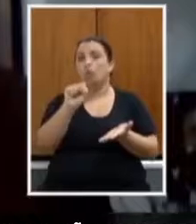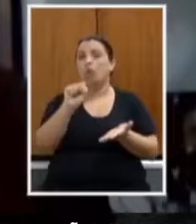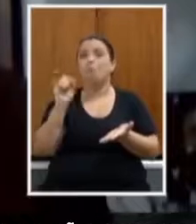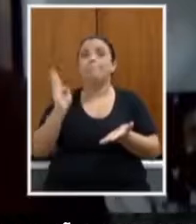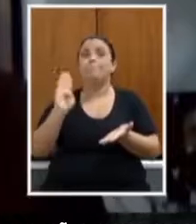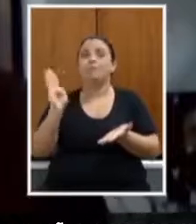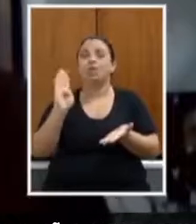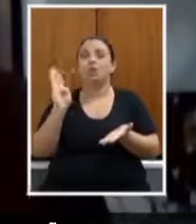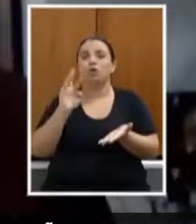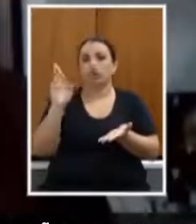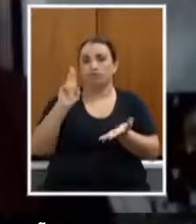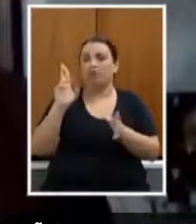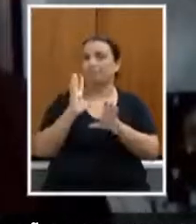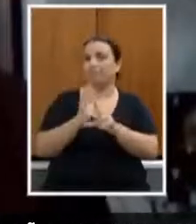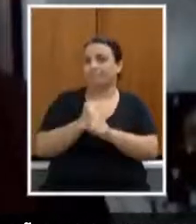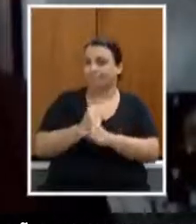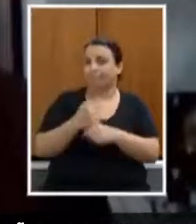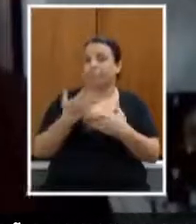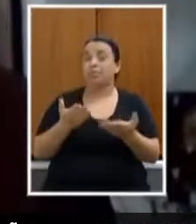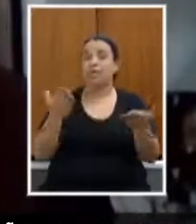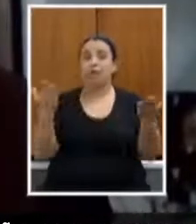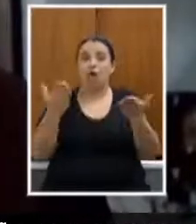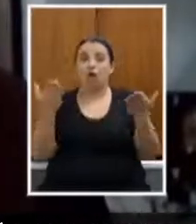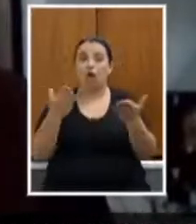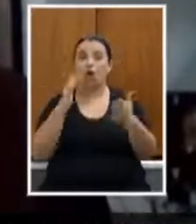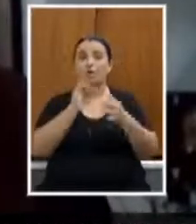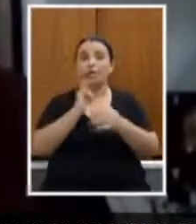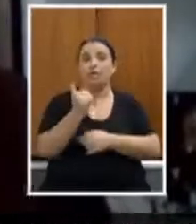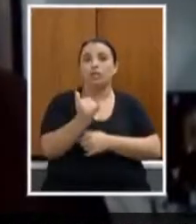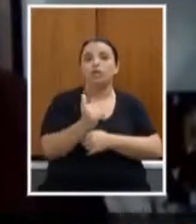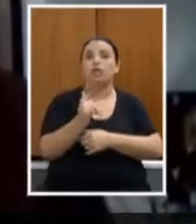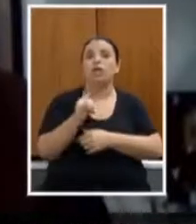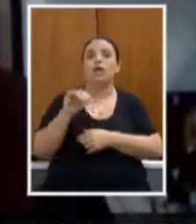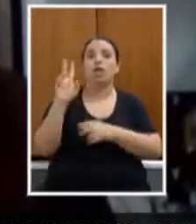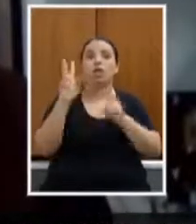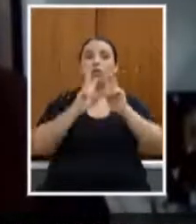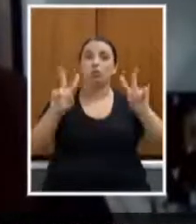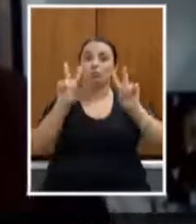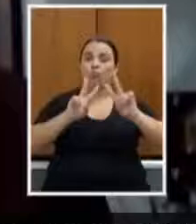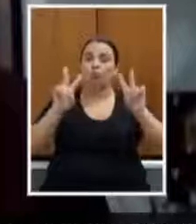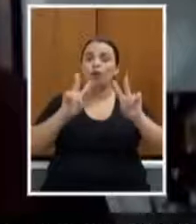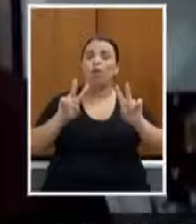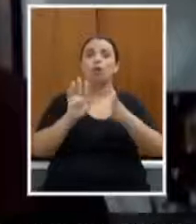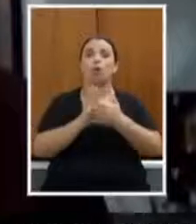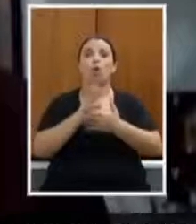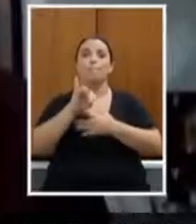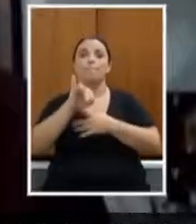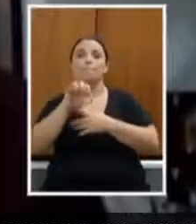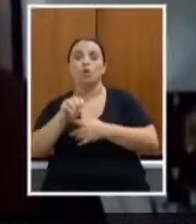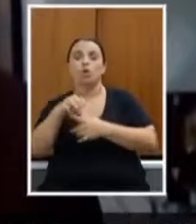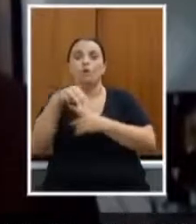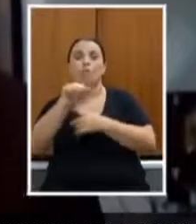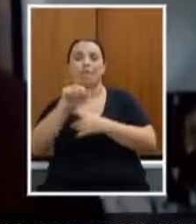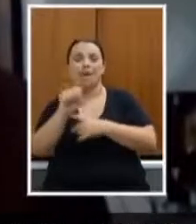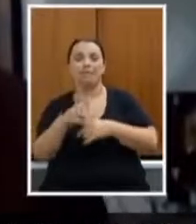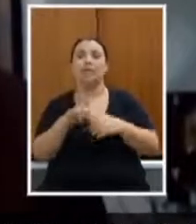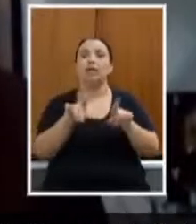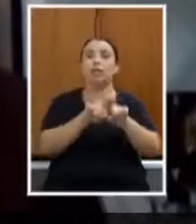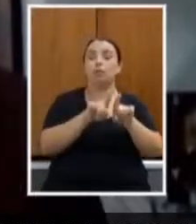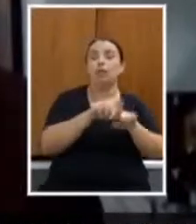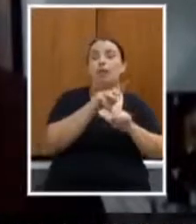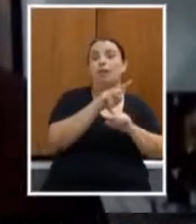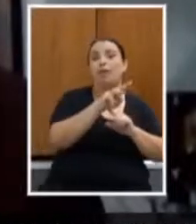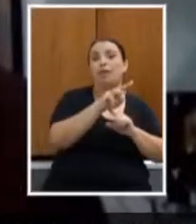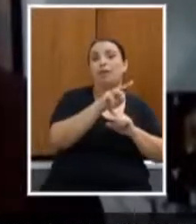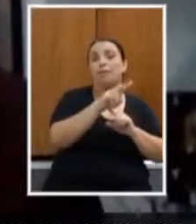com a energia eólica, biomassa e biogás, que isenta até 5 mega, como a